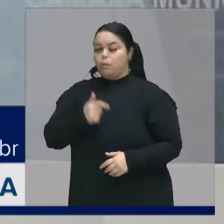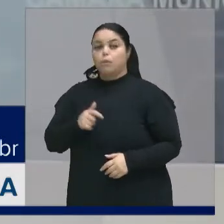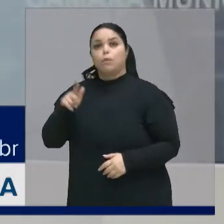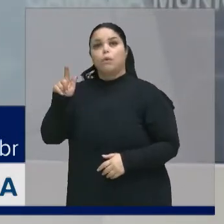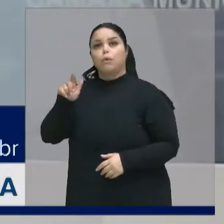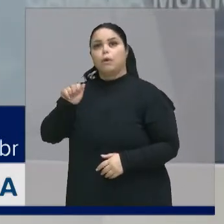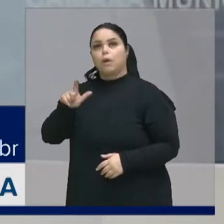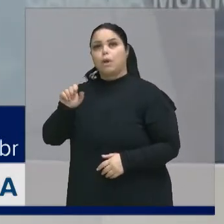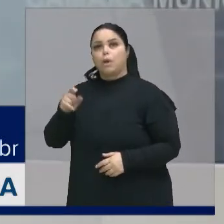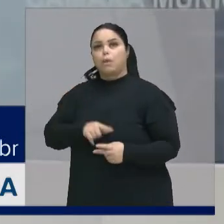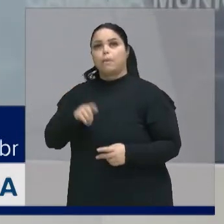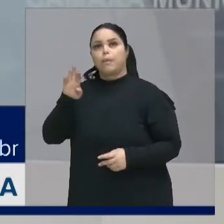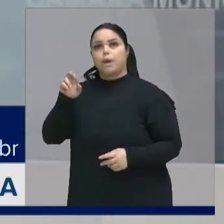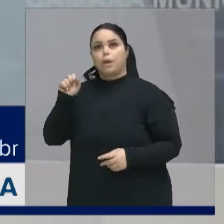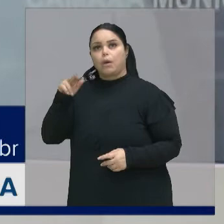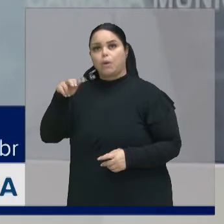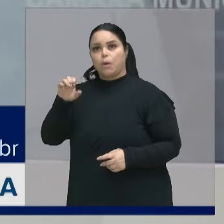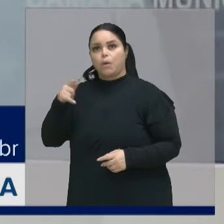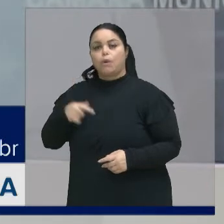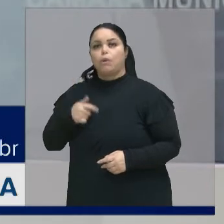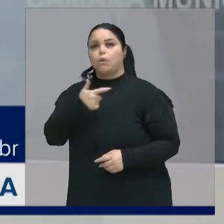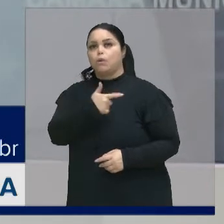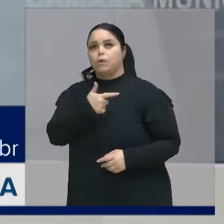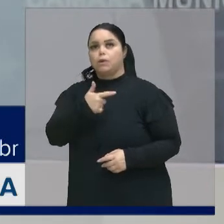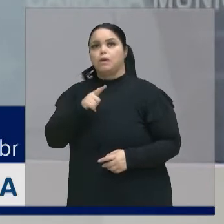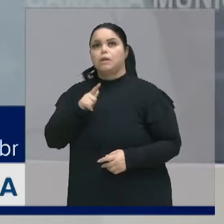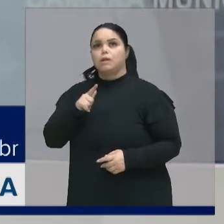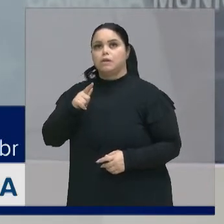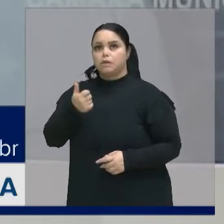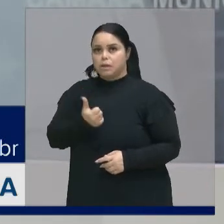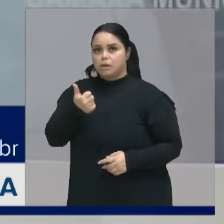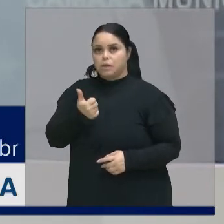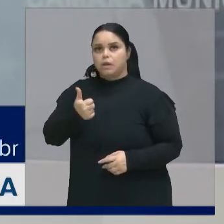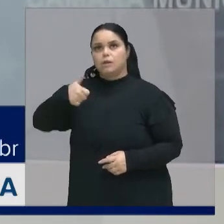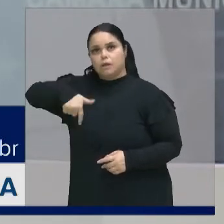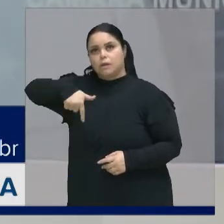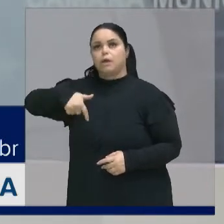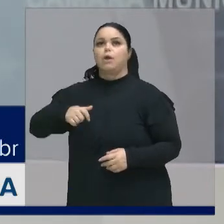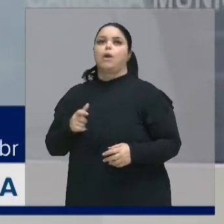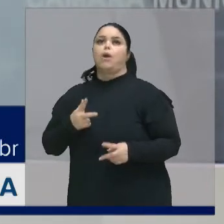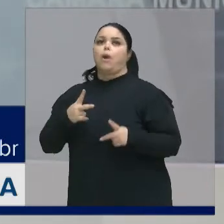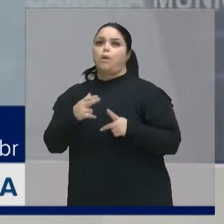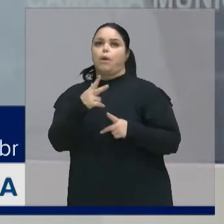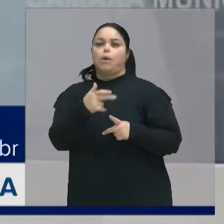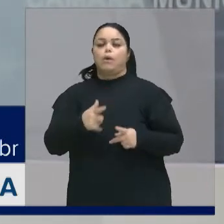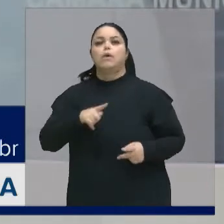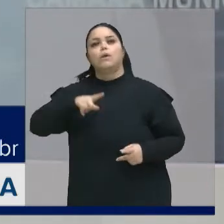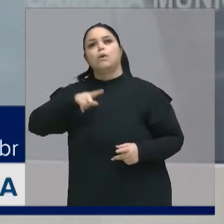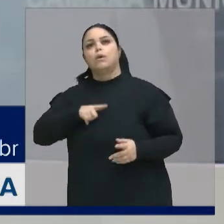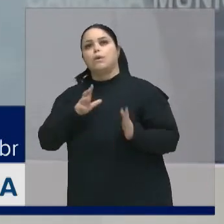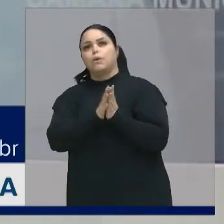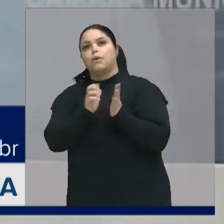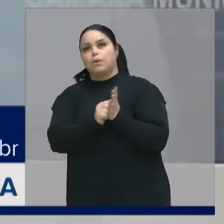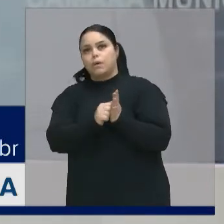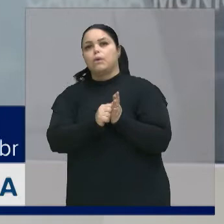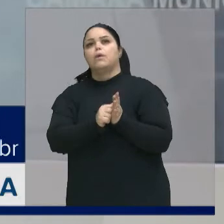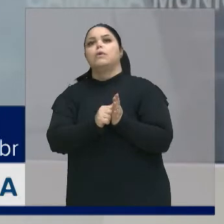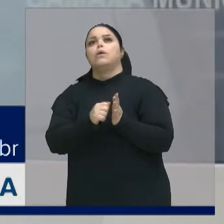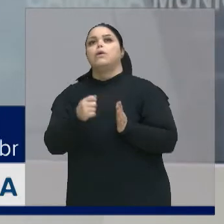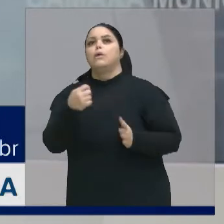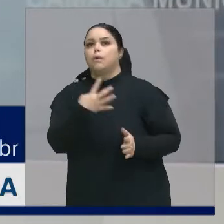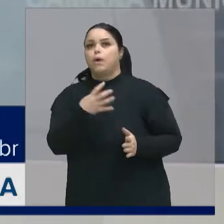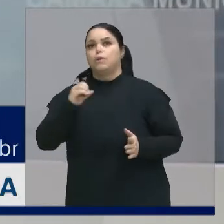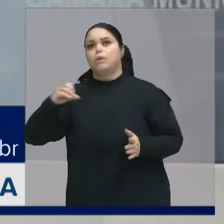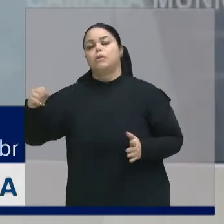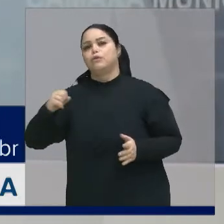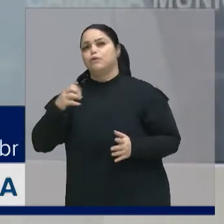feitas 367 castrações, tinha aberto inscrições para 400 animais,